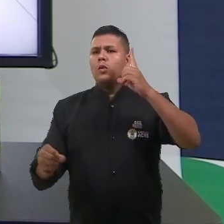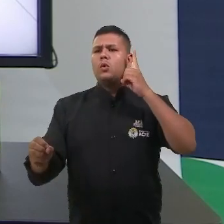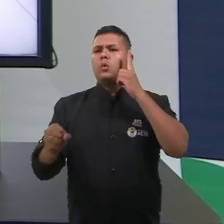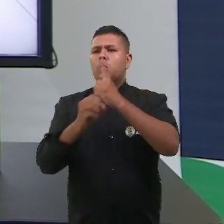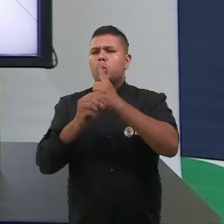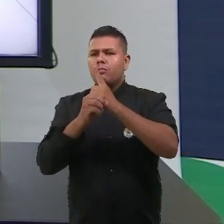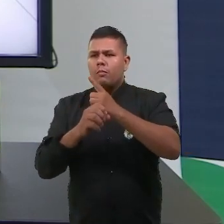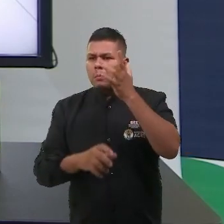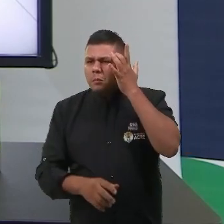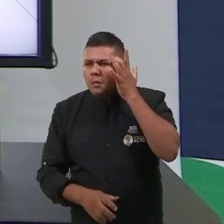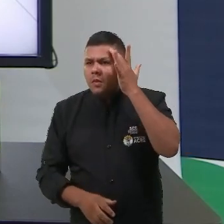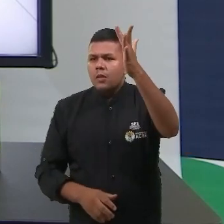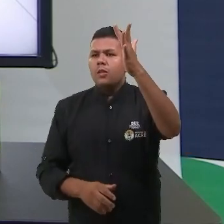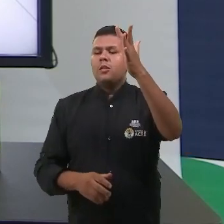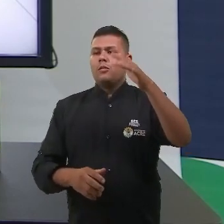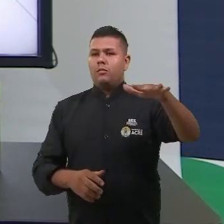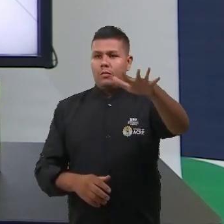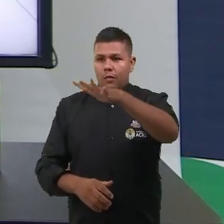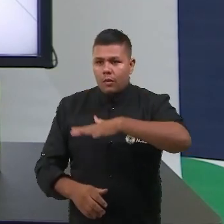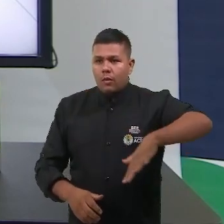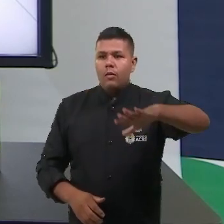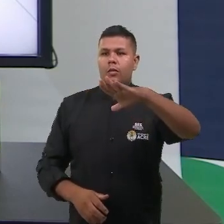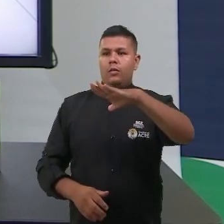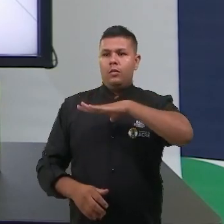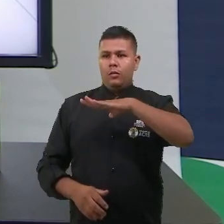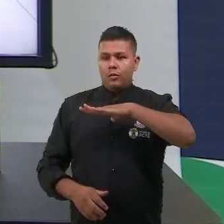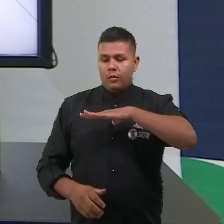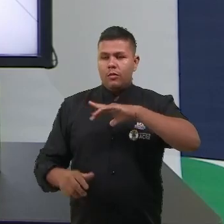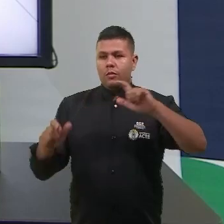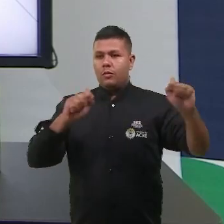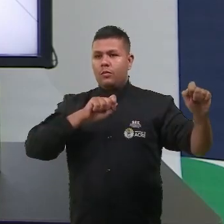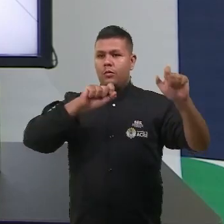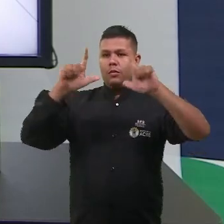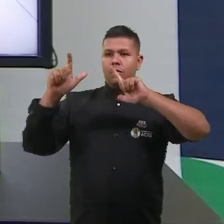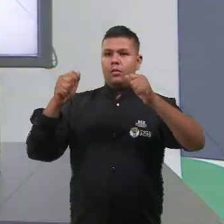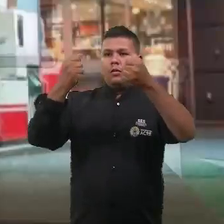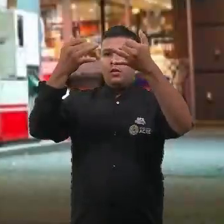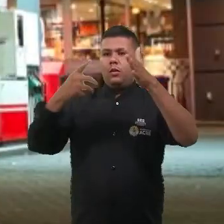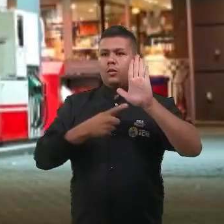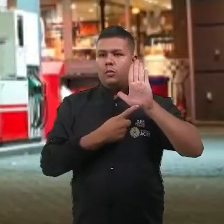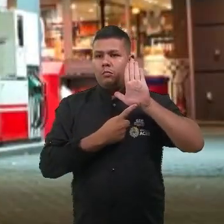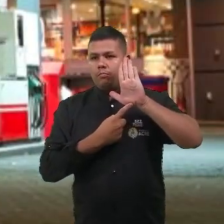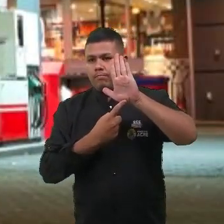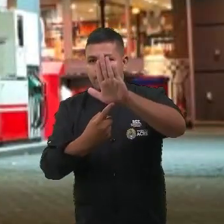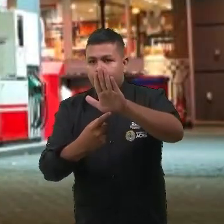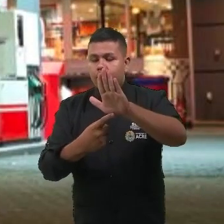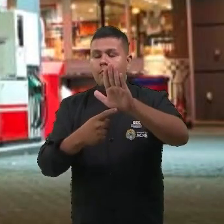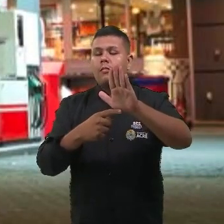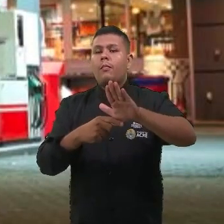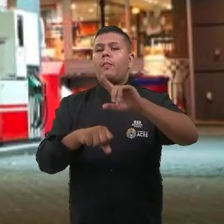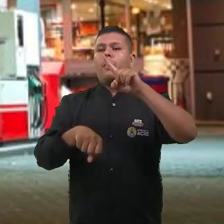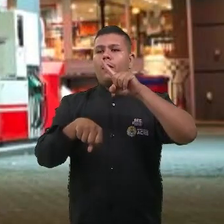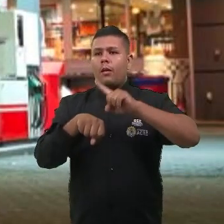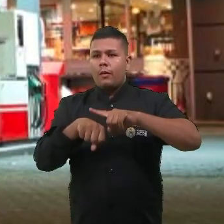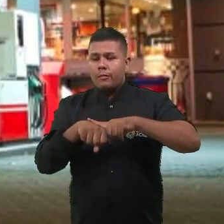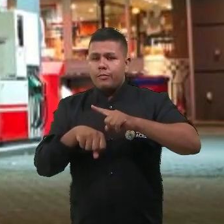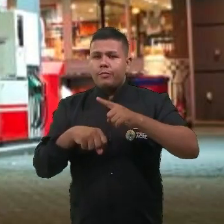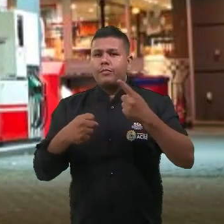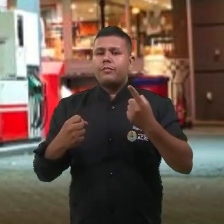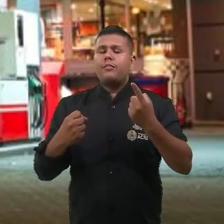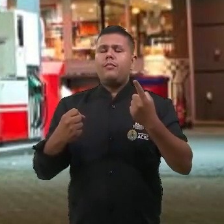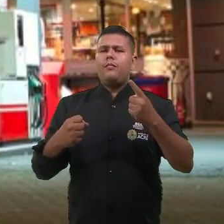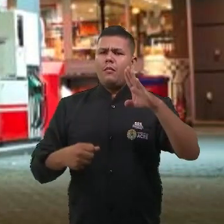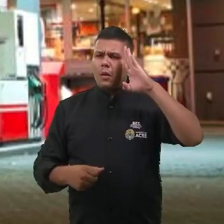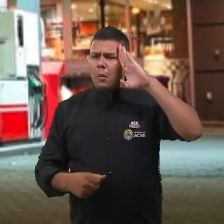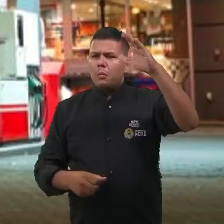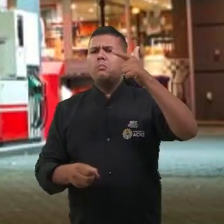com facilidade aqui na nossa cidade. Então vem comigo na tela que eu vou te mostrar, olha só. Aqui nós temos os principais combustíveis. E